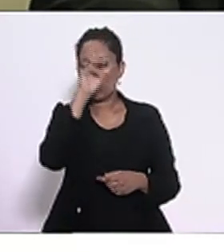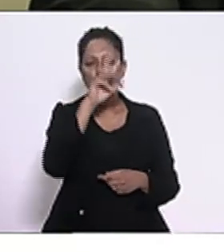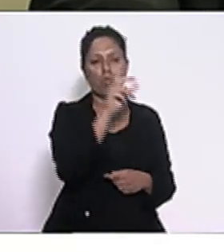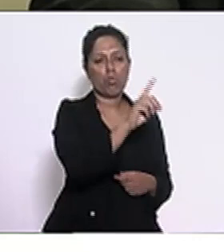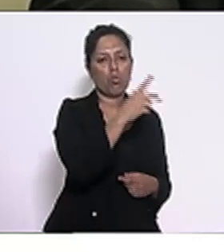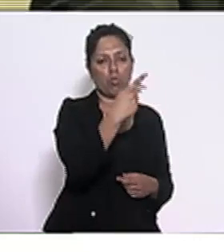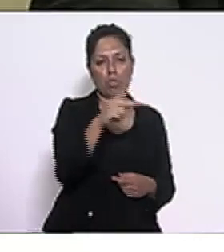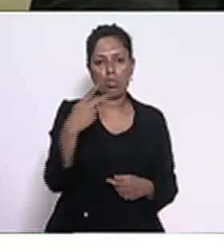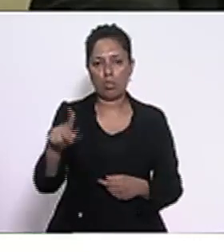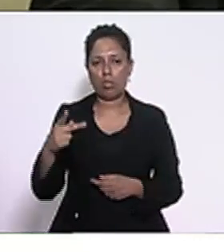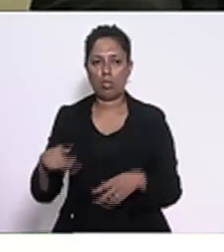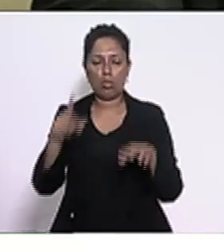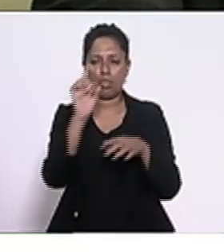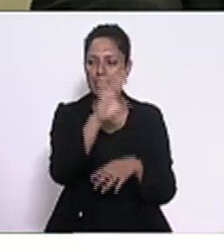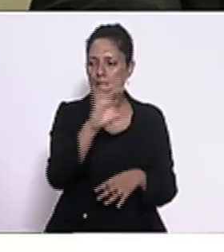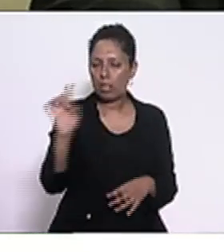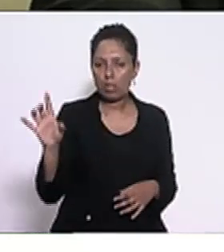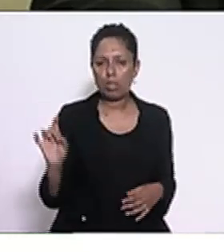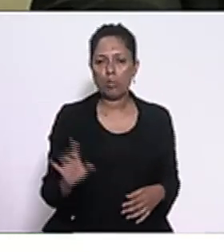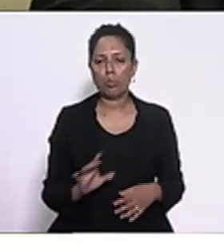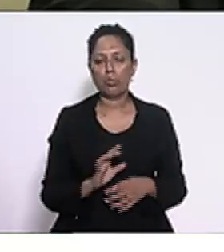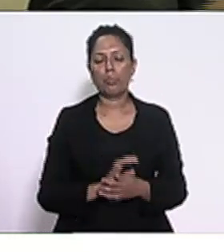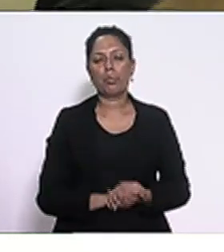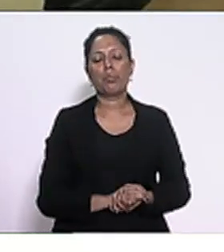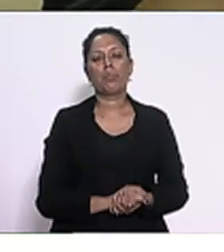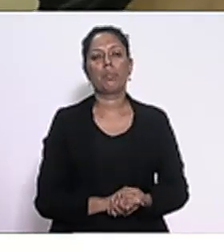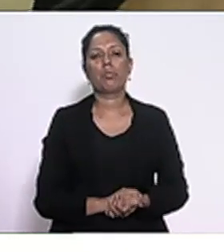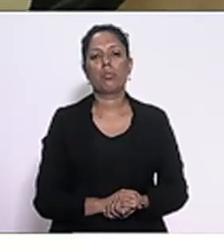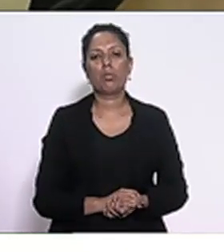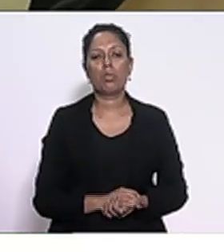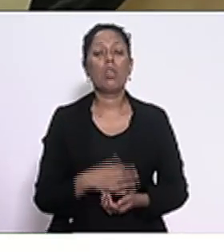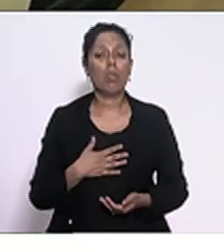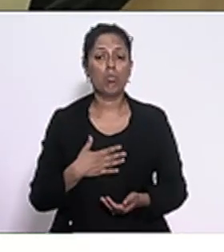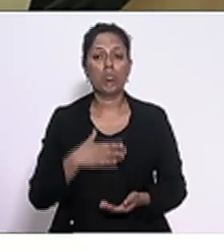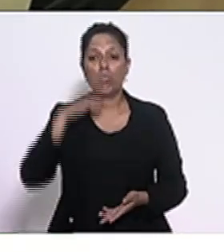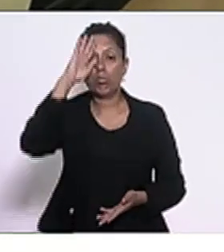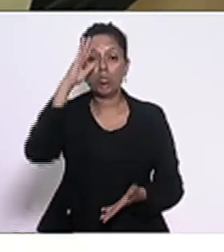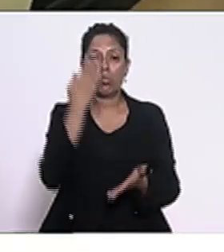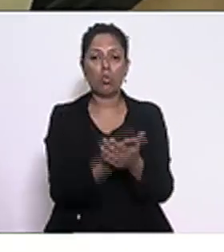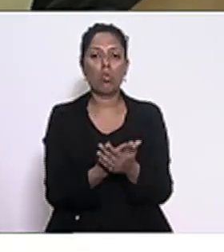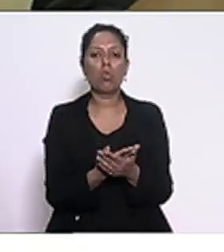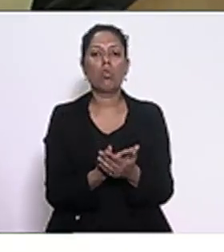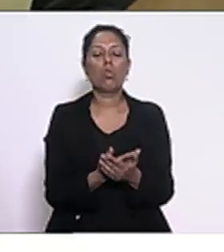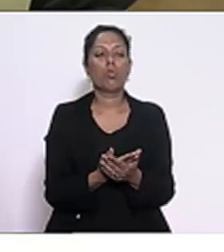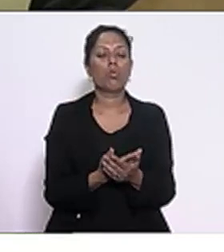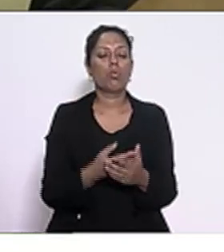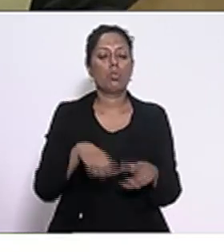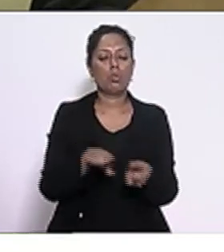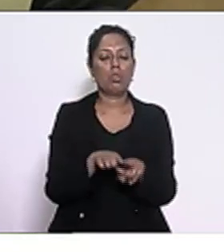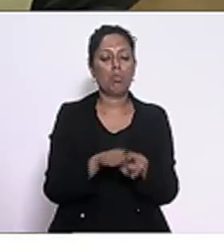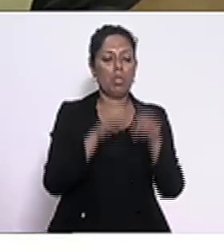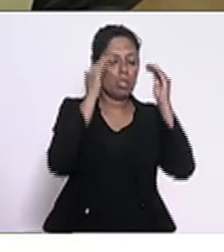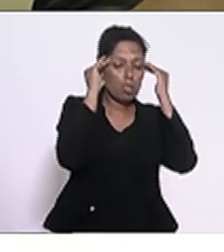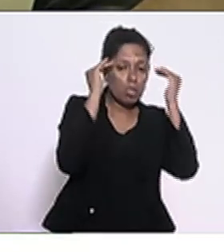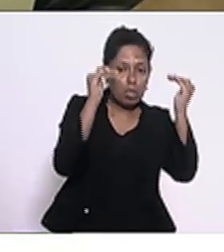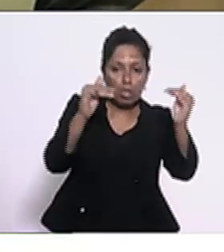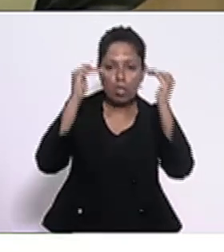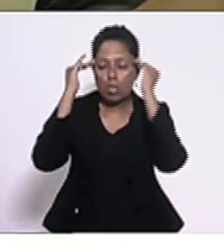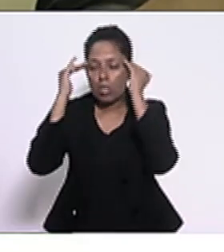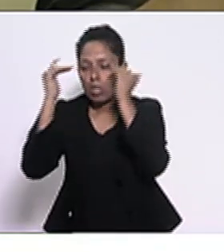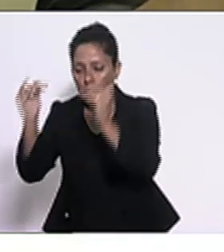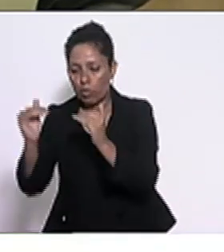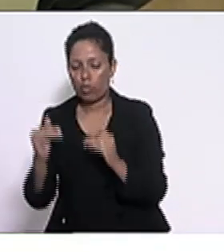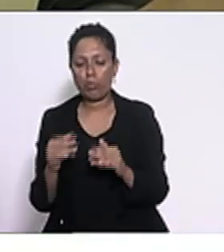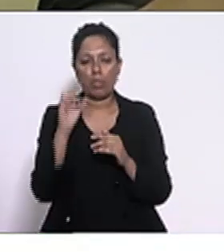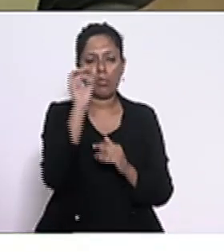Marco Vilela, Júlio, muita confiança e muito respeito pelas posições antagônicas